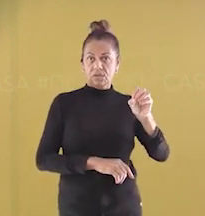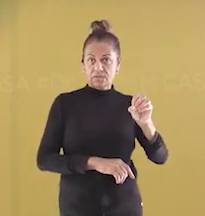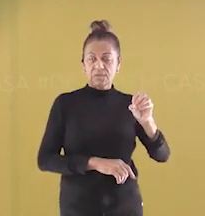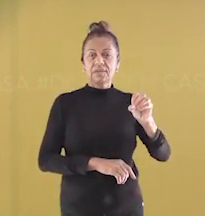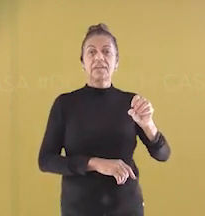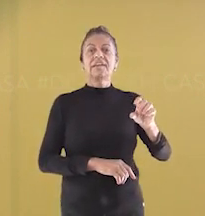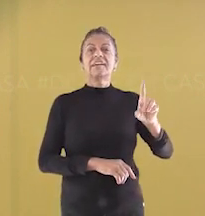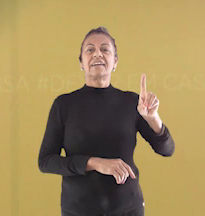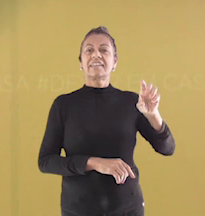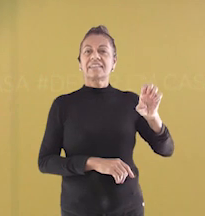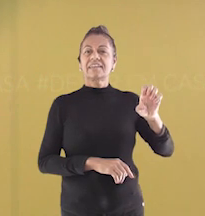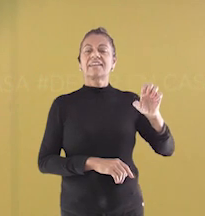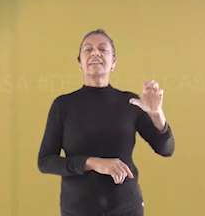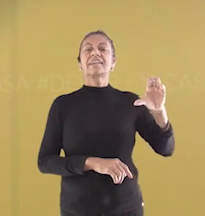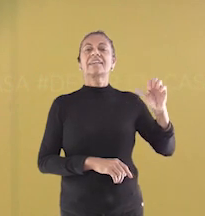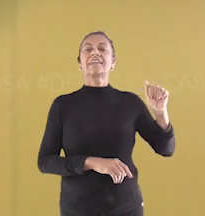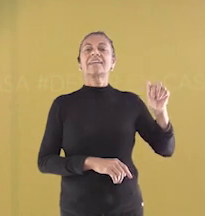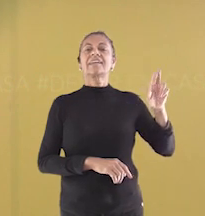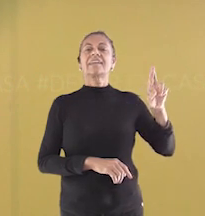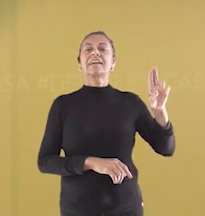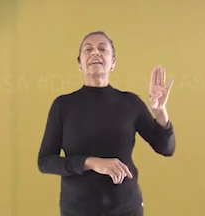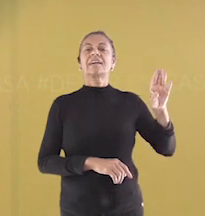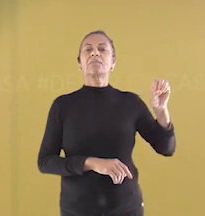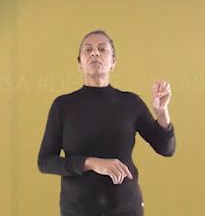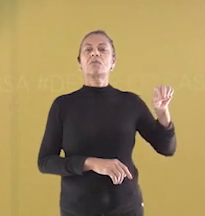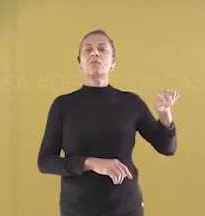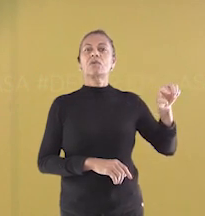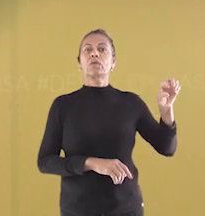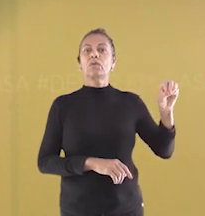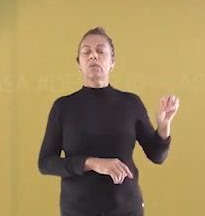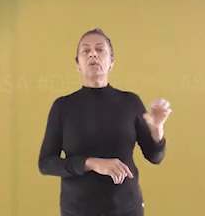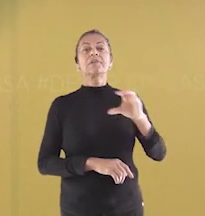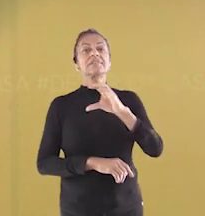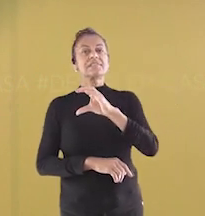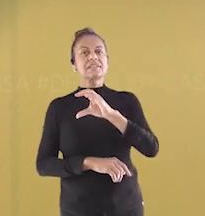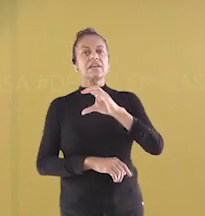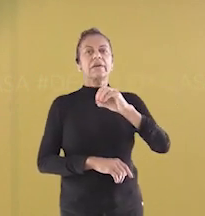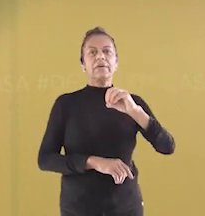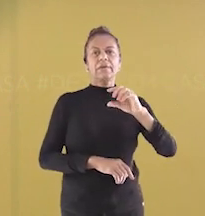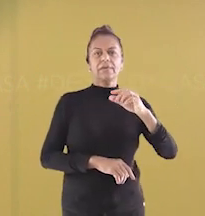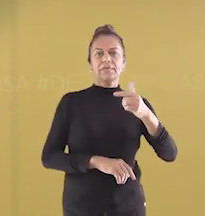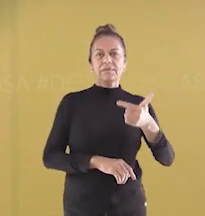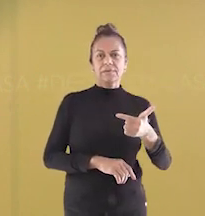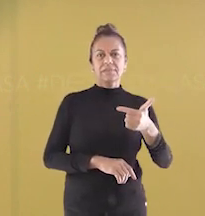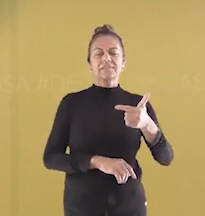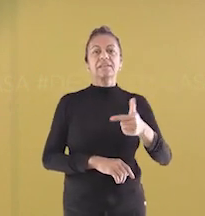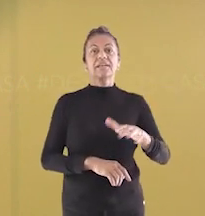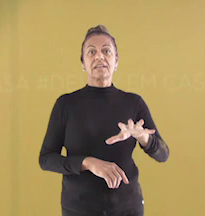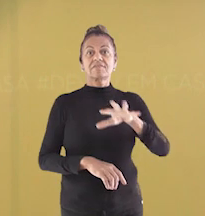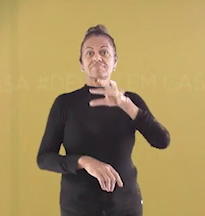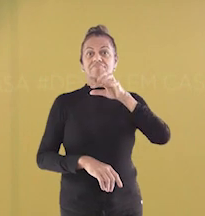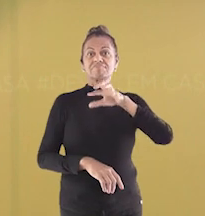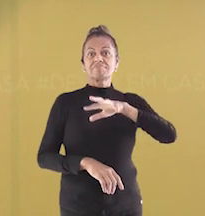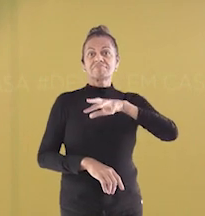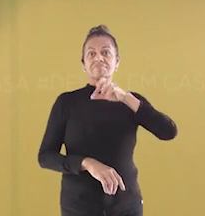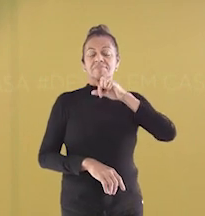aí, o famoso CO2, aquele gás que é expelido pela nossa